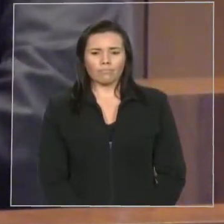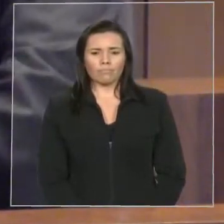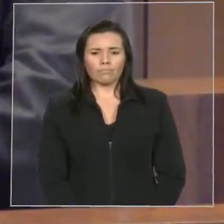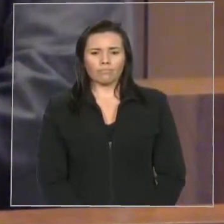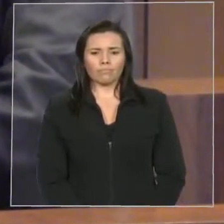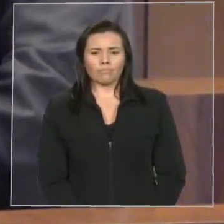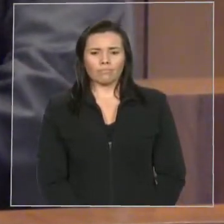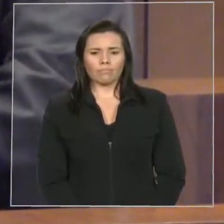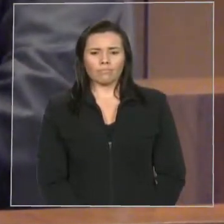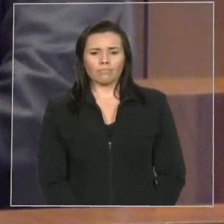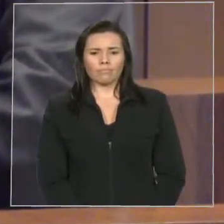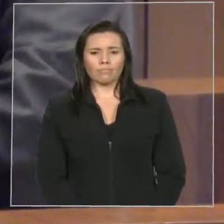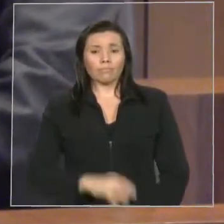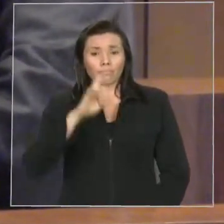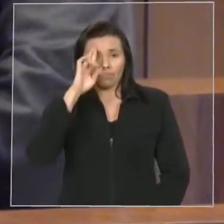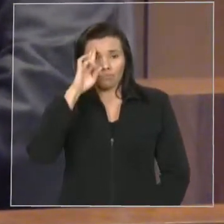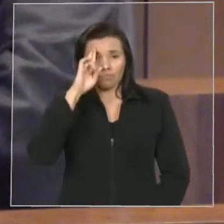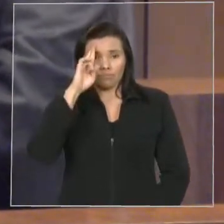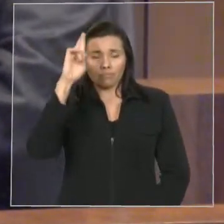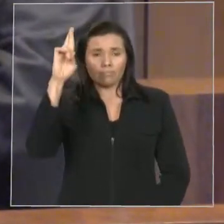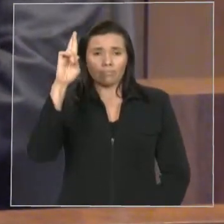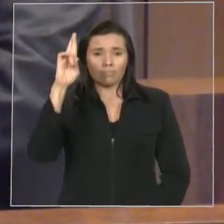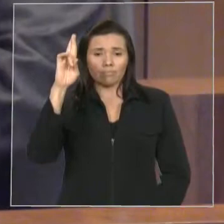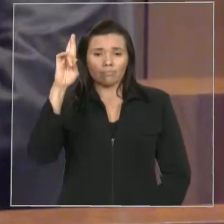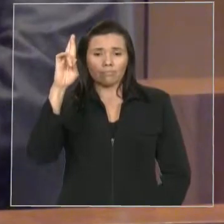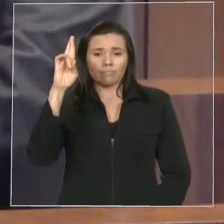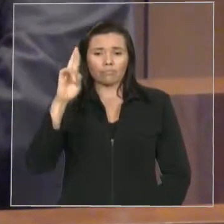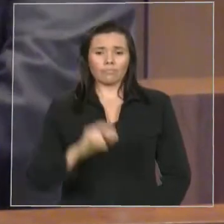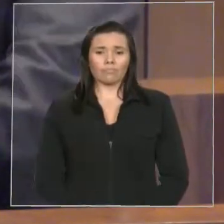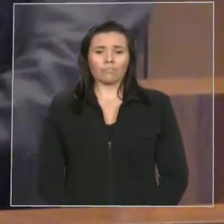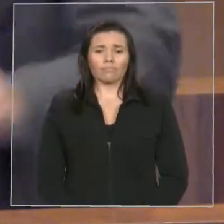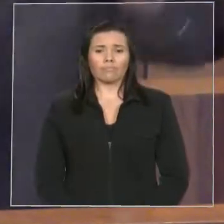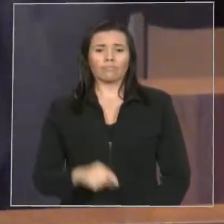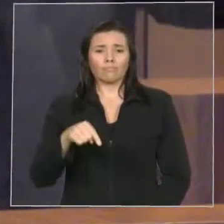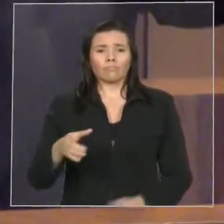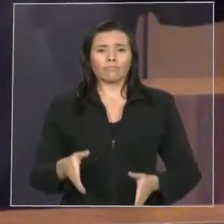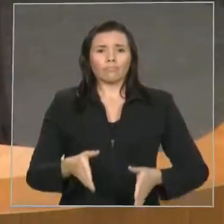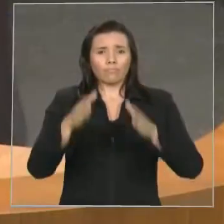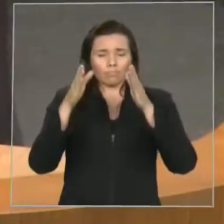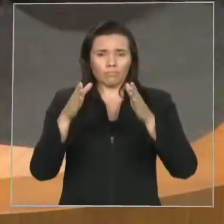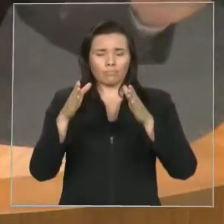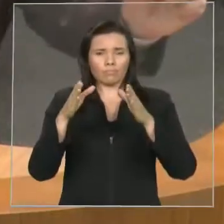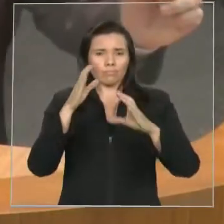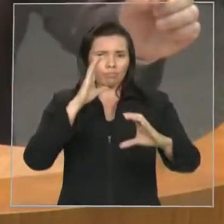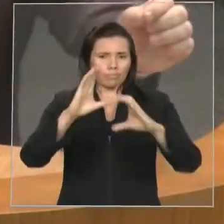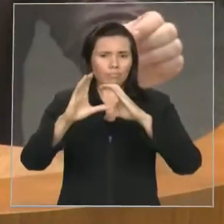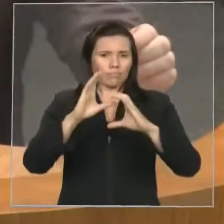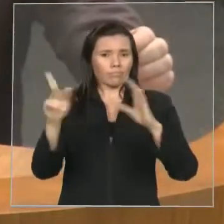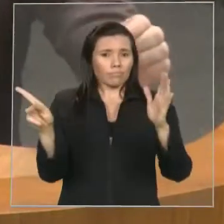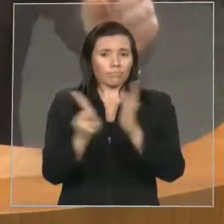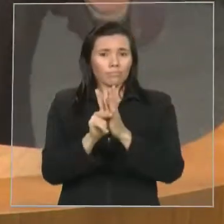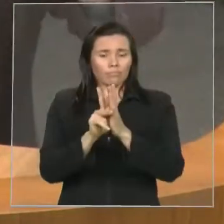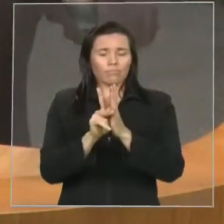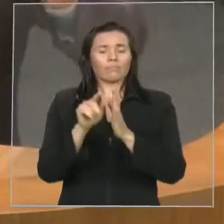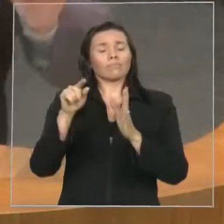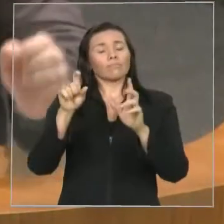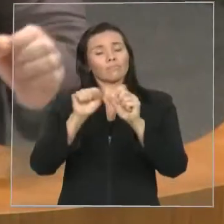do complexo de comunicação desta casa. Vossa Excelência fez